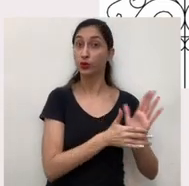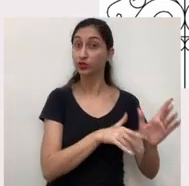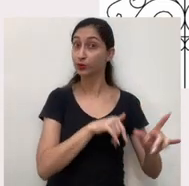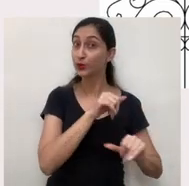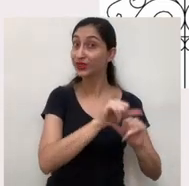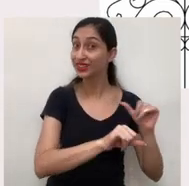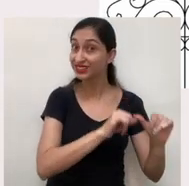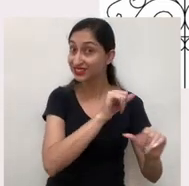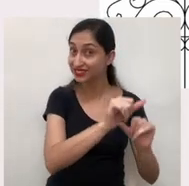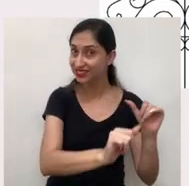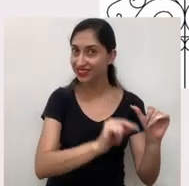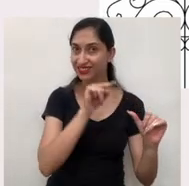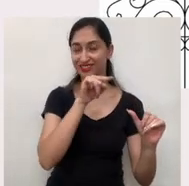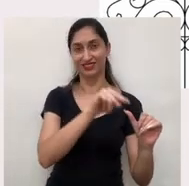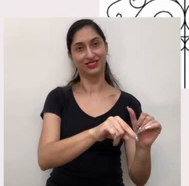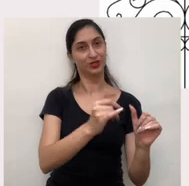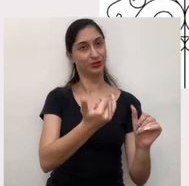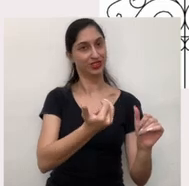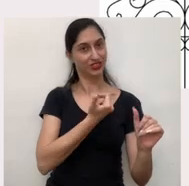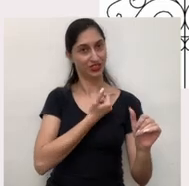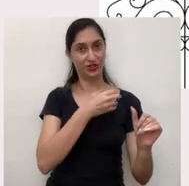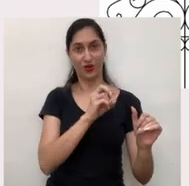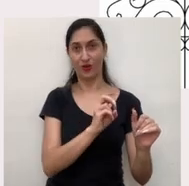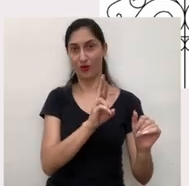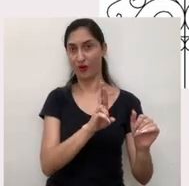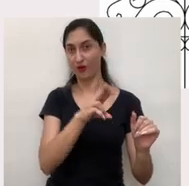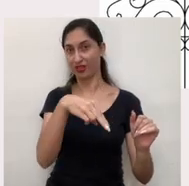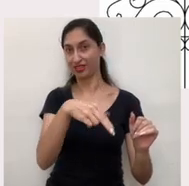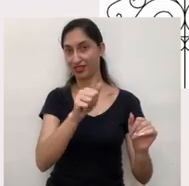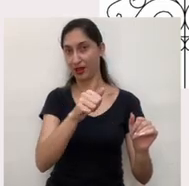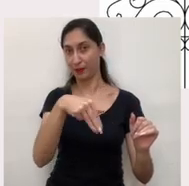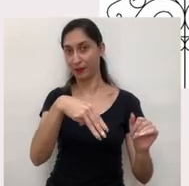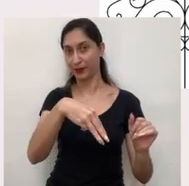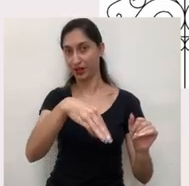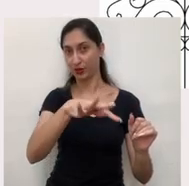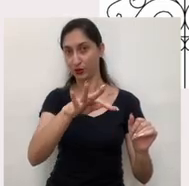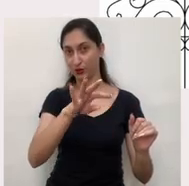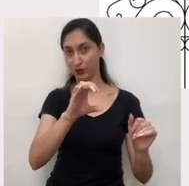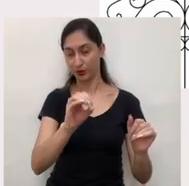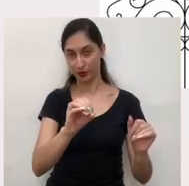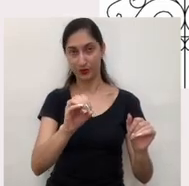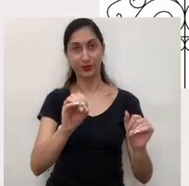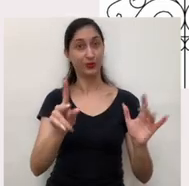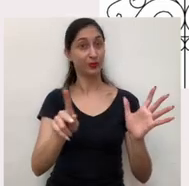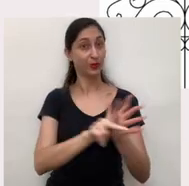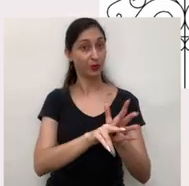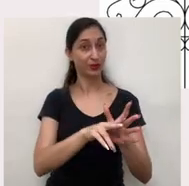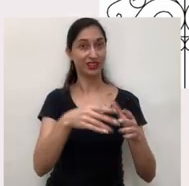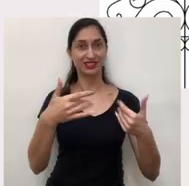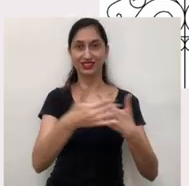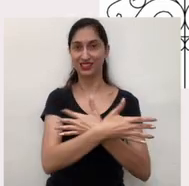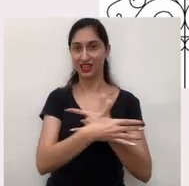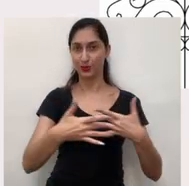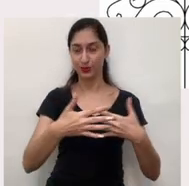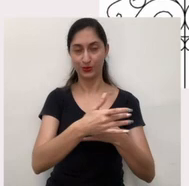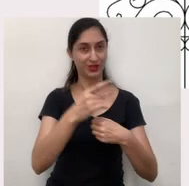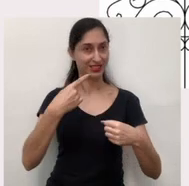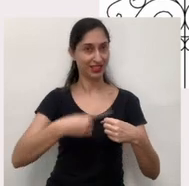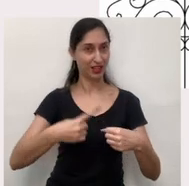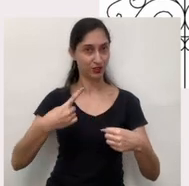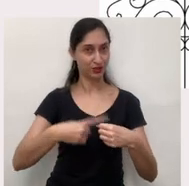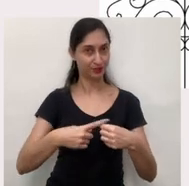isso que vem nos dizer o ornamento urbano. Não o urbano ornamento projeto, mas o ornamento urbano,